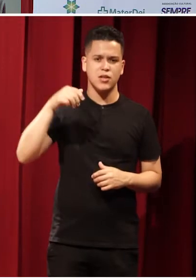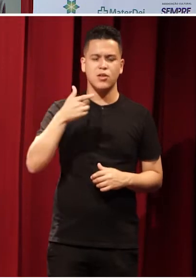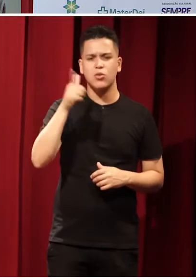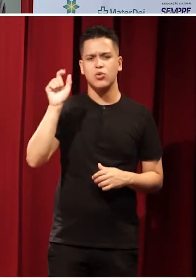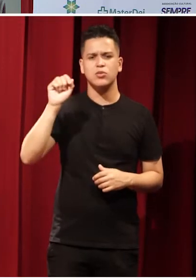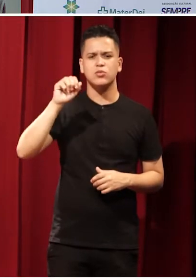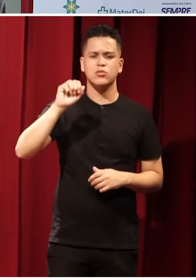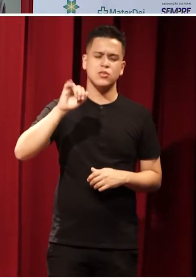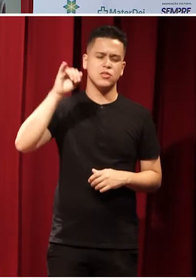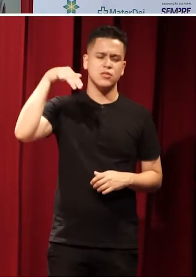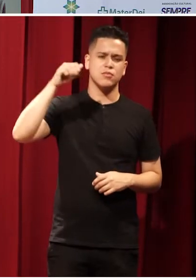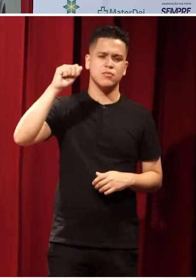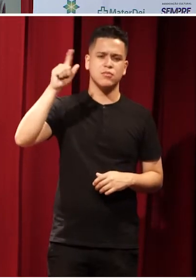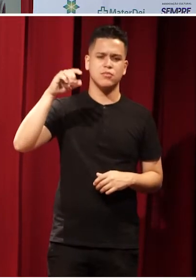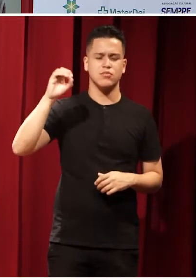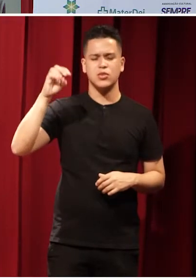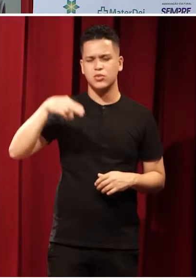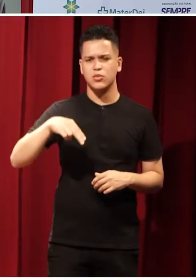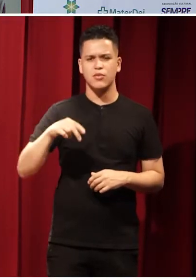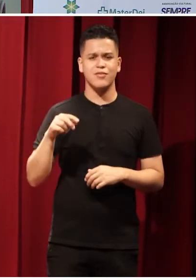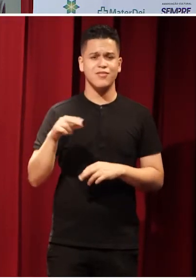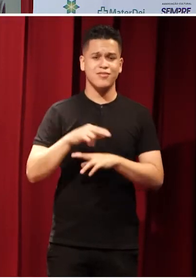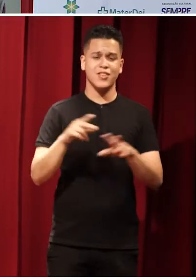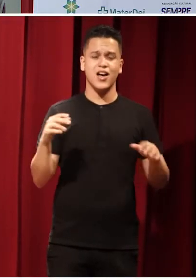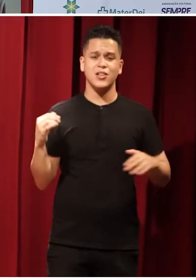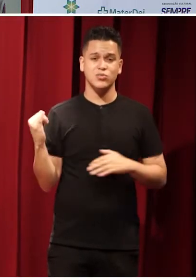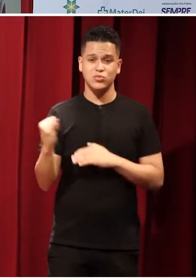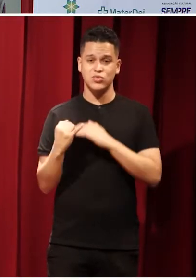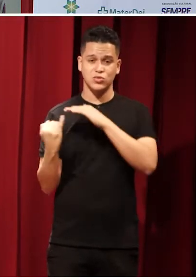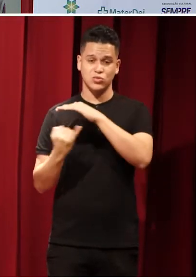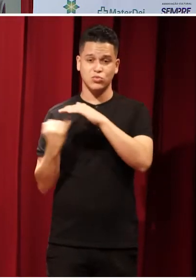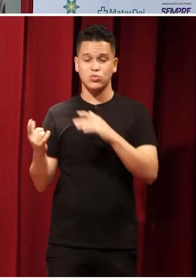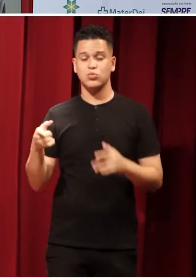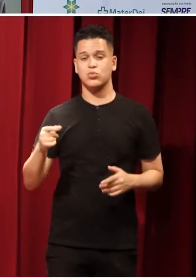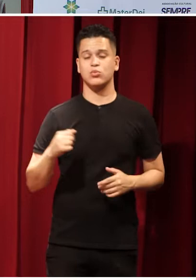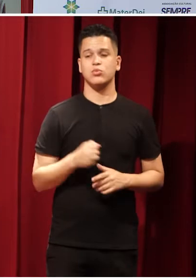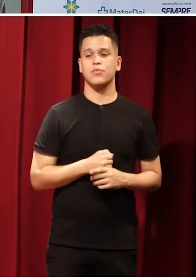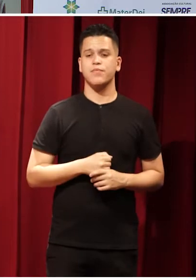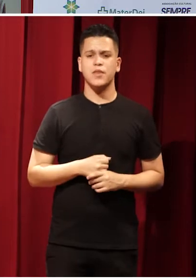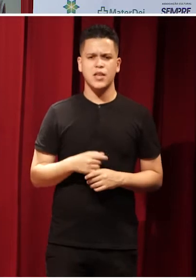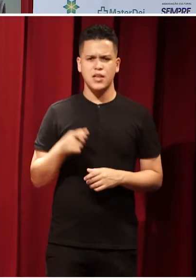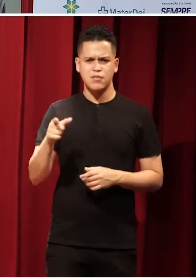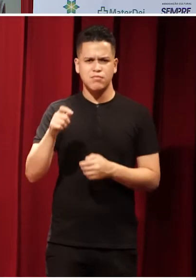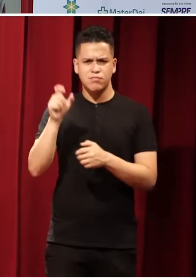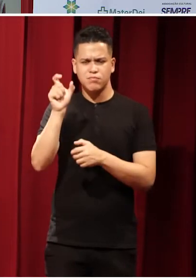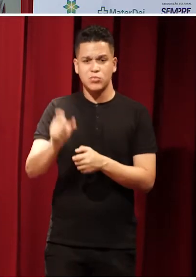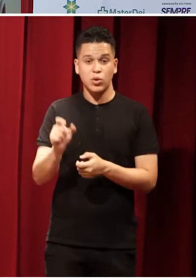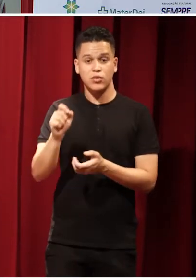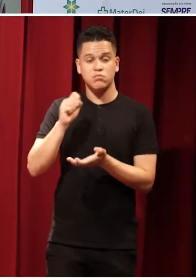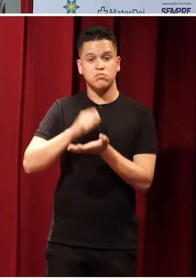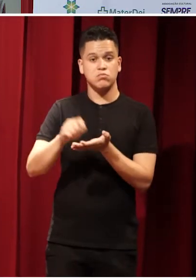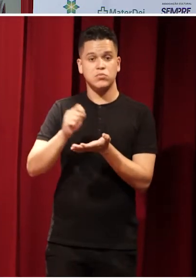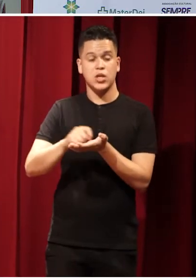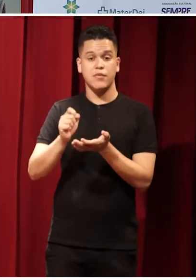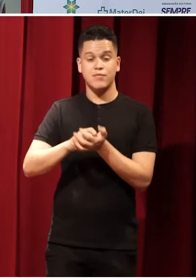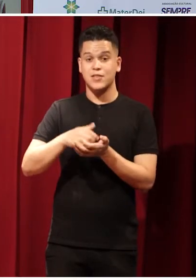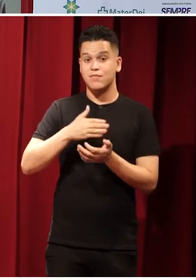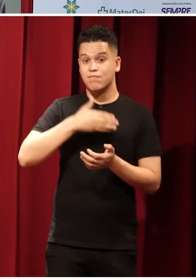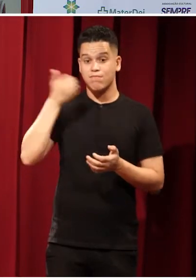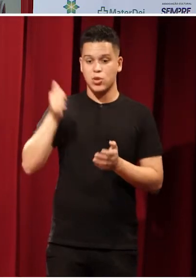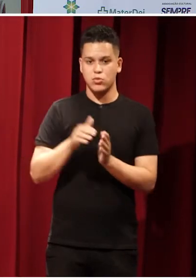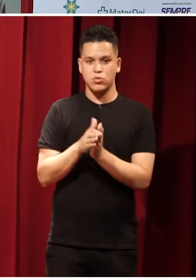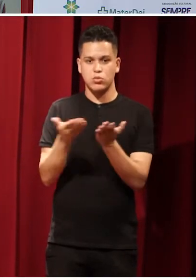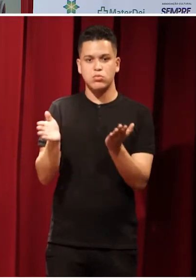no Amazon, no Instituto Socioambiental, etc., pessoas que publicam nas melhores